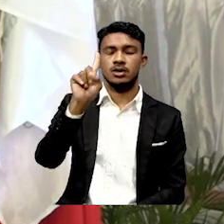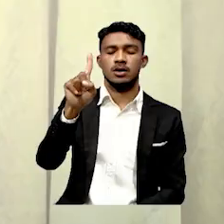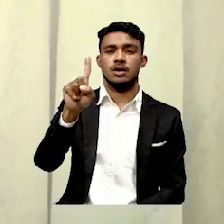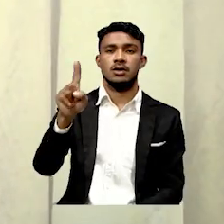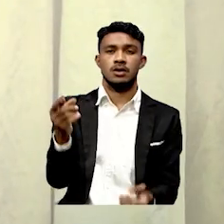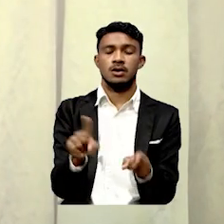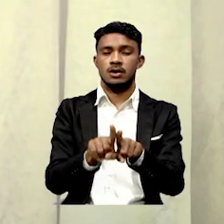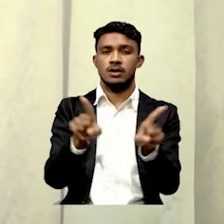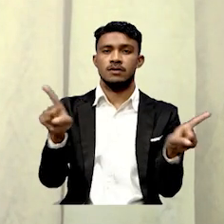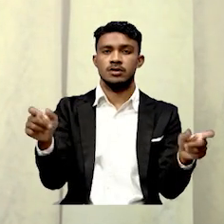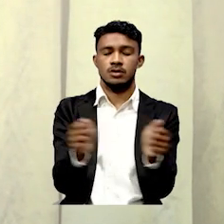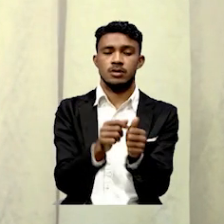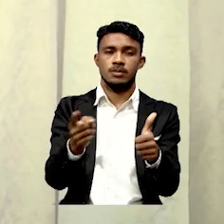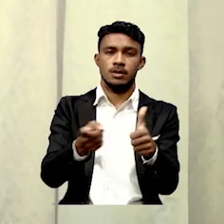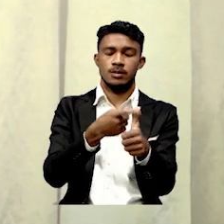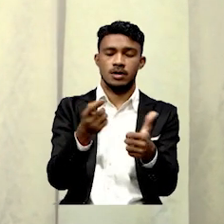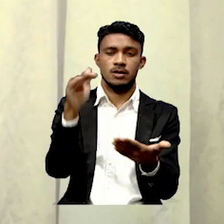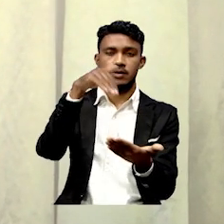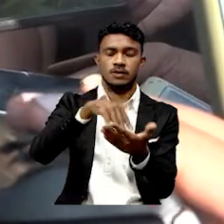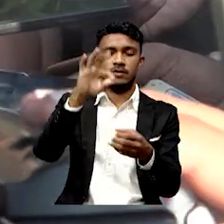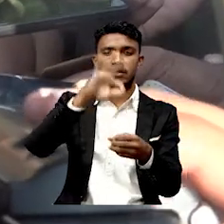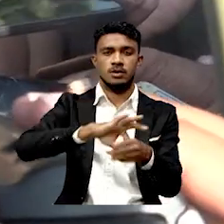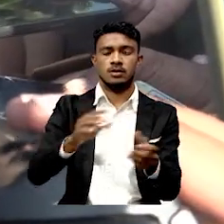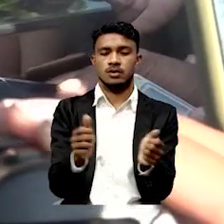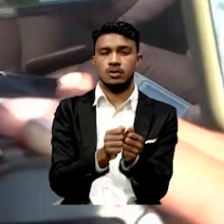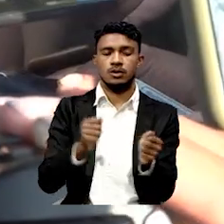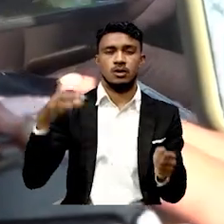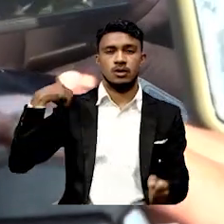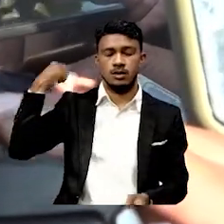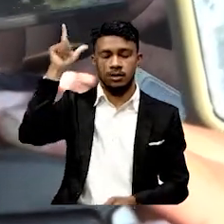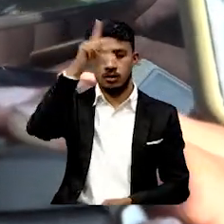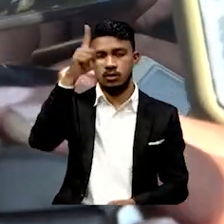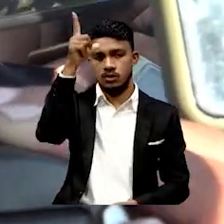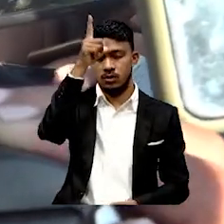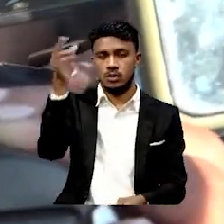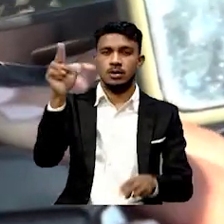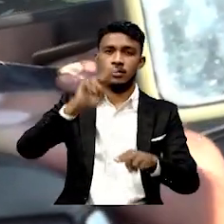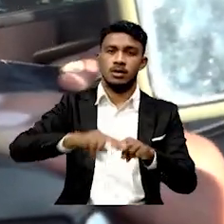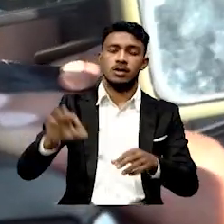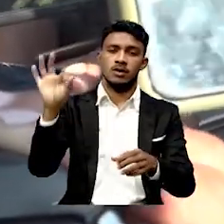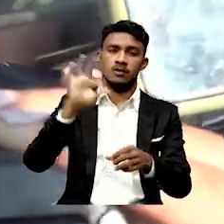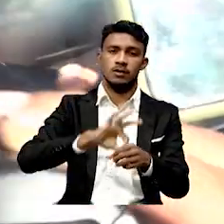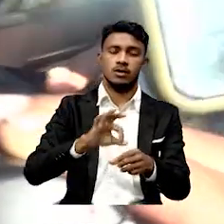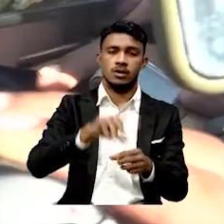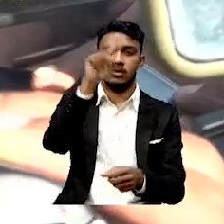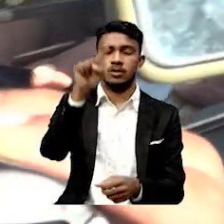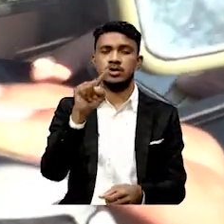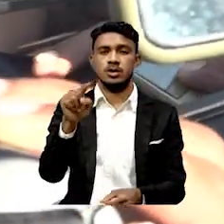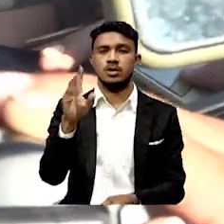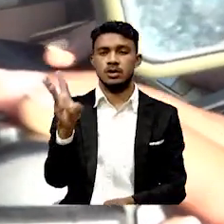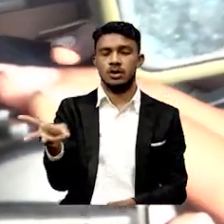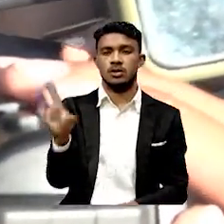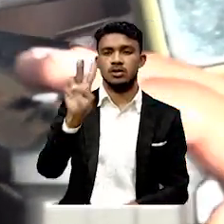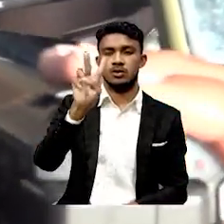ho eleição primeira volta. Nunemos, candidato Francisco Guterres Luolo, aumenta voto ho porcento nem nulo